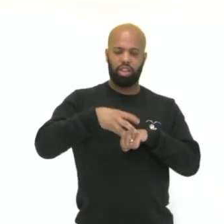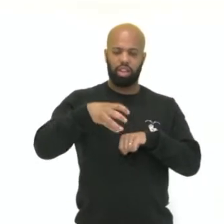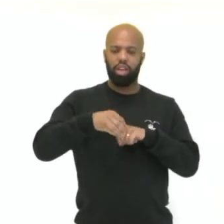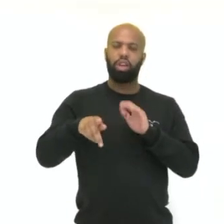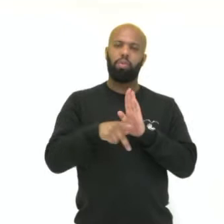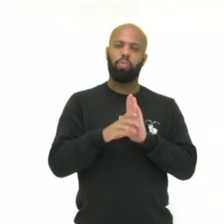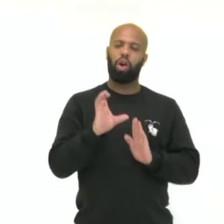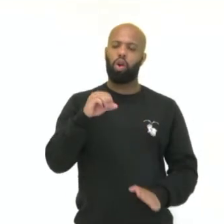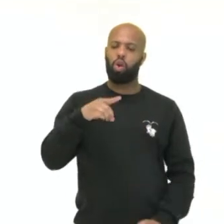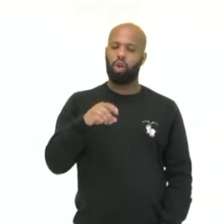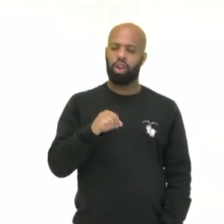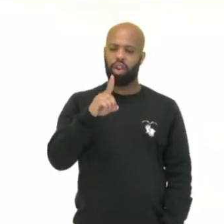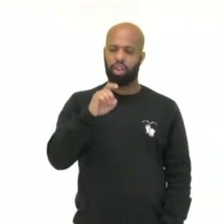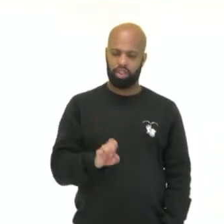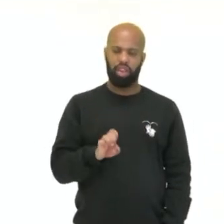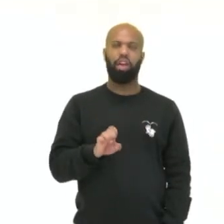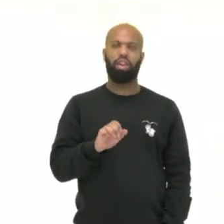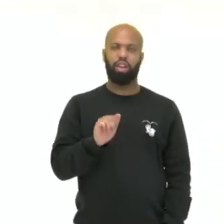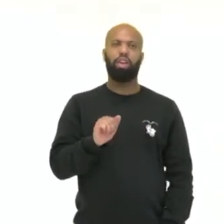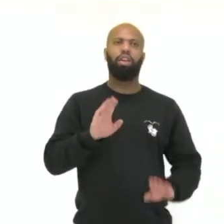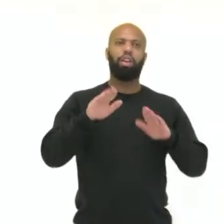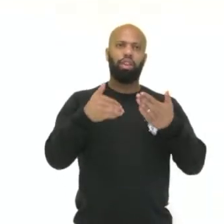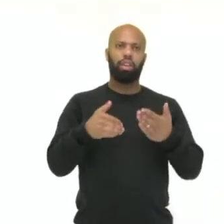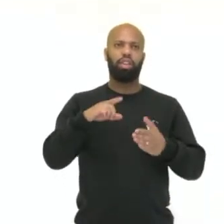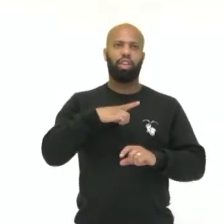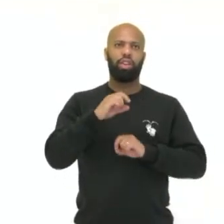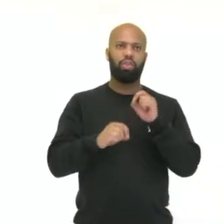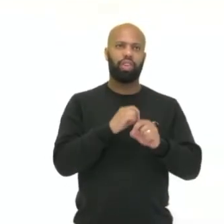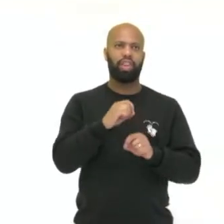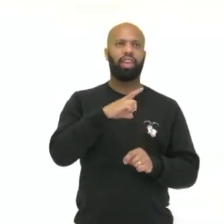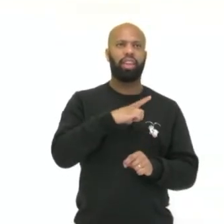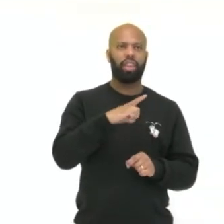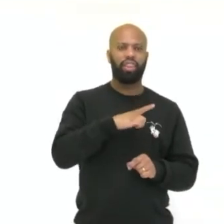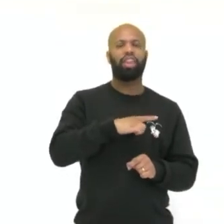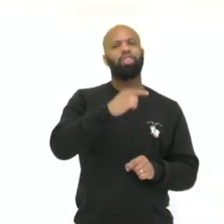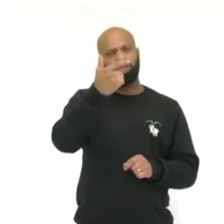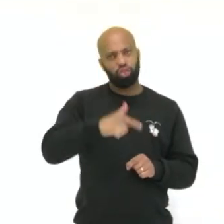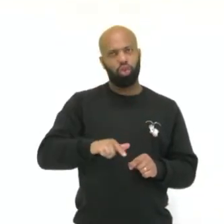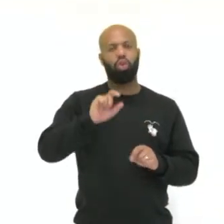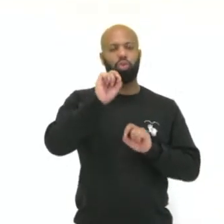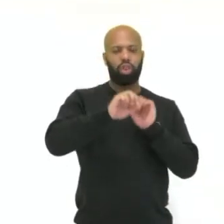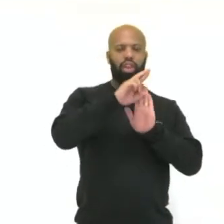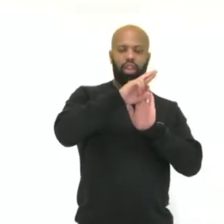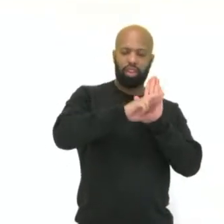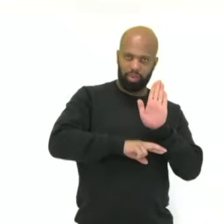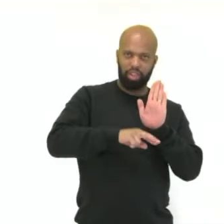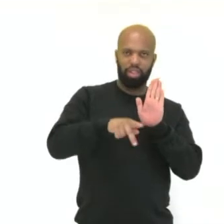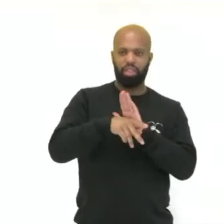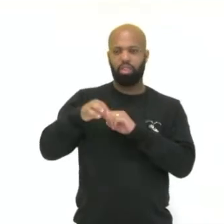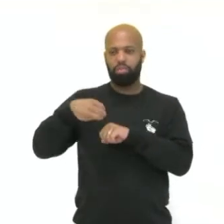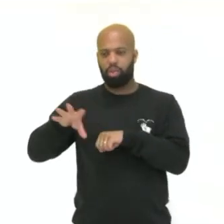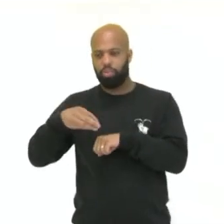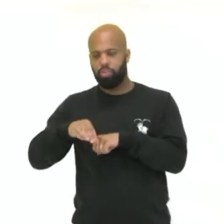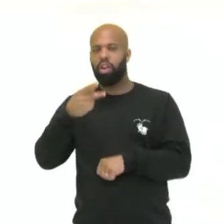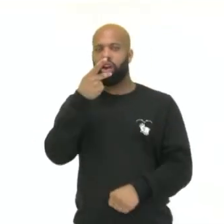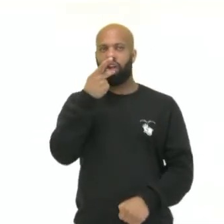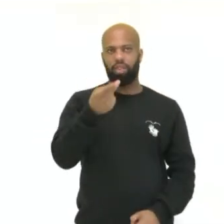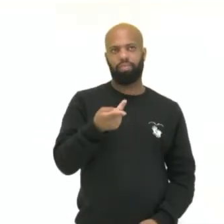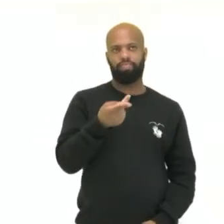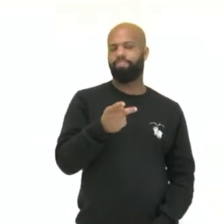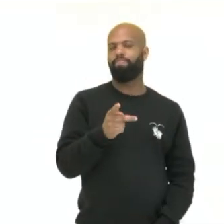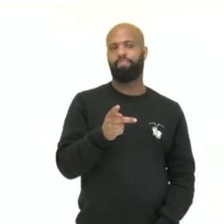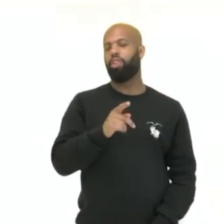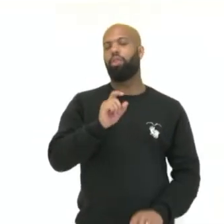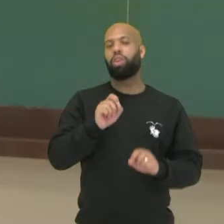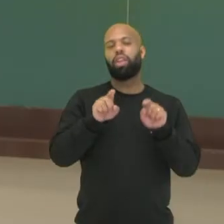de Direitos da Infância e da Adolescência, a regulamentação normativa considera abusiva. Vocês viram? É